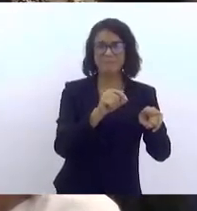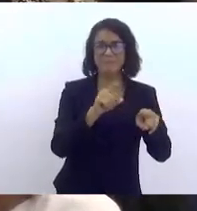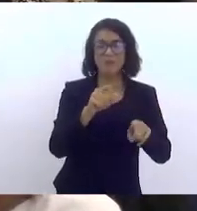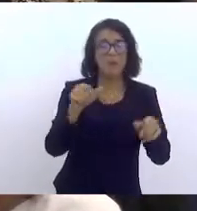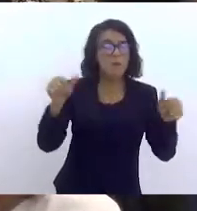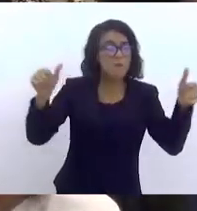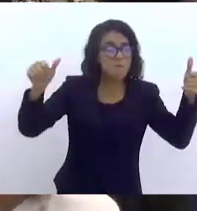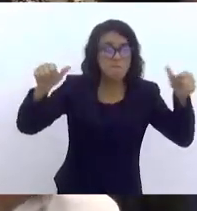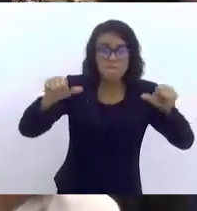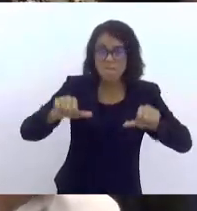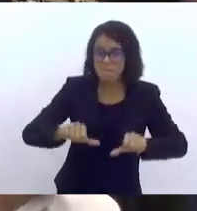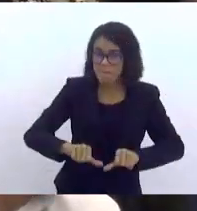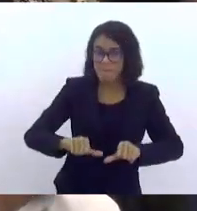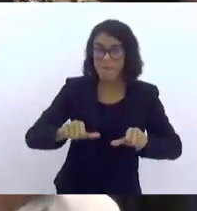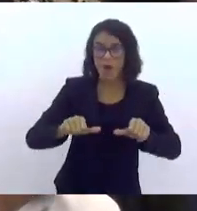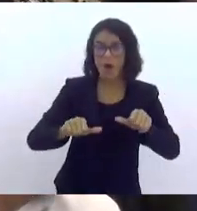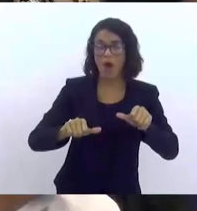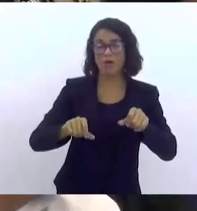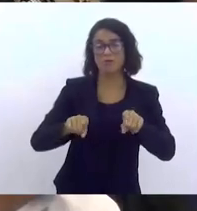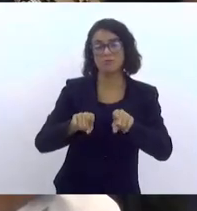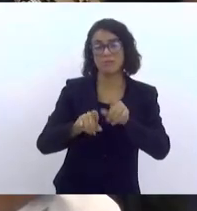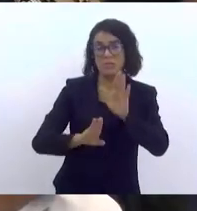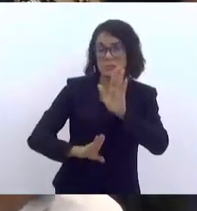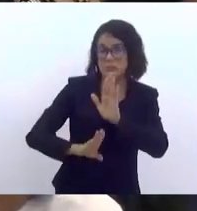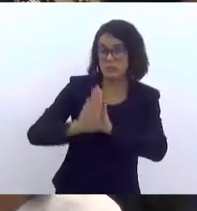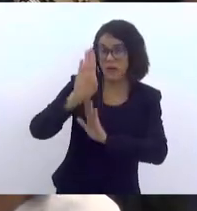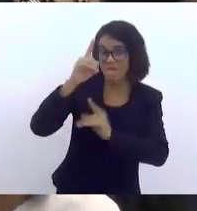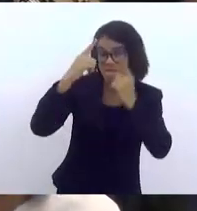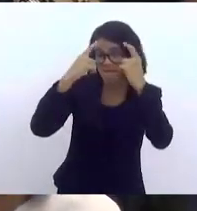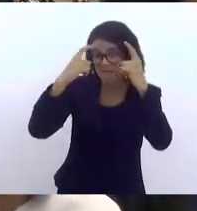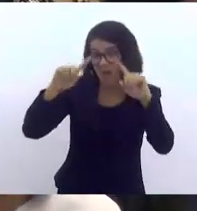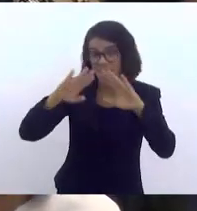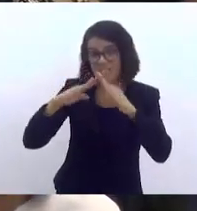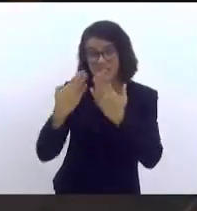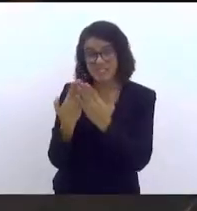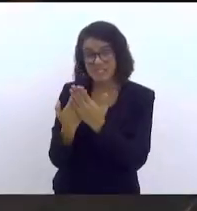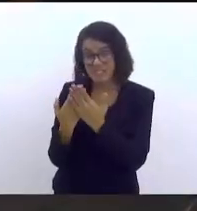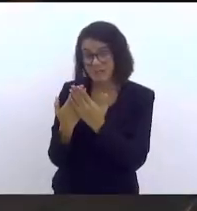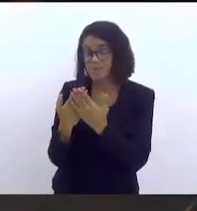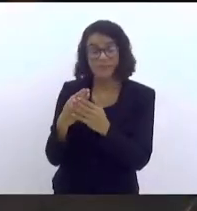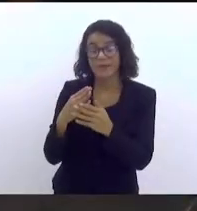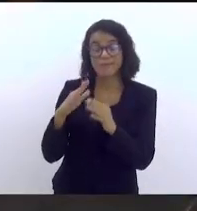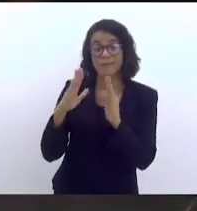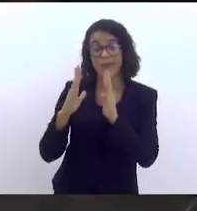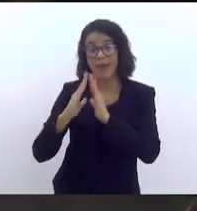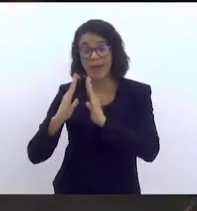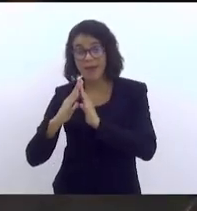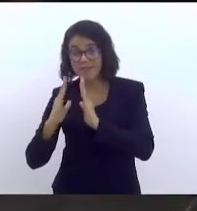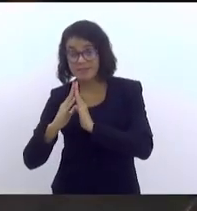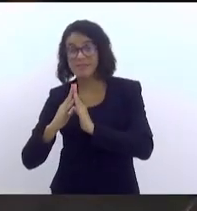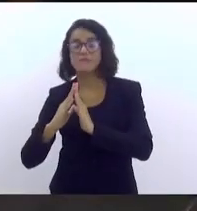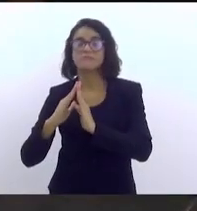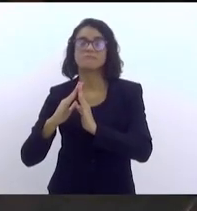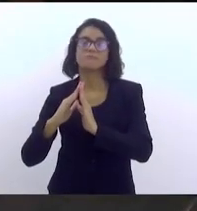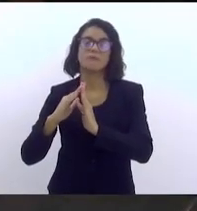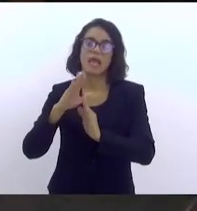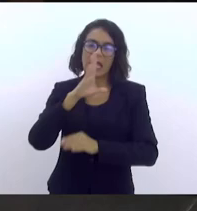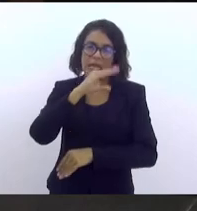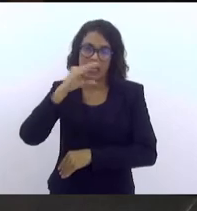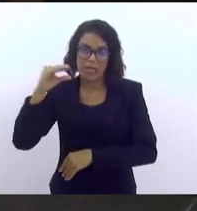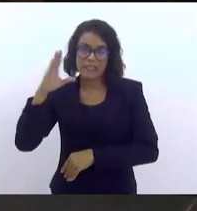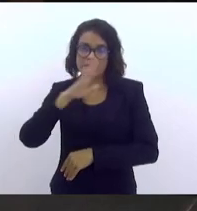o maior índice de violência doméstica né que atinge crianças e adolescentes no país